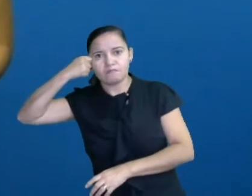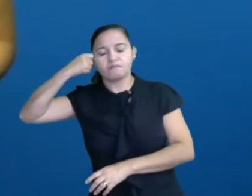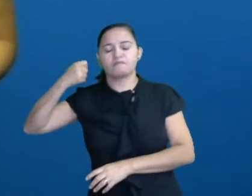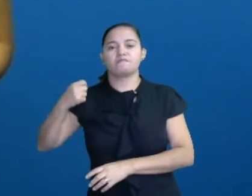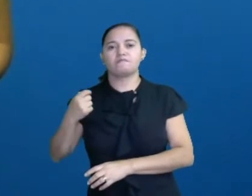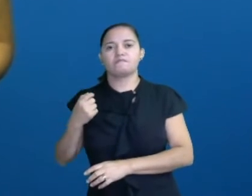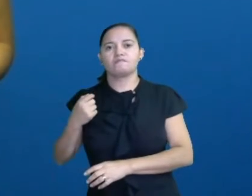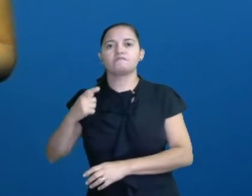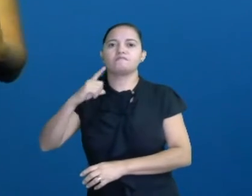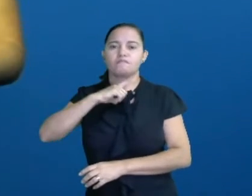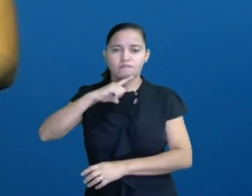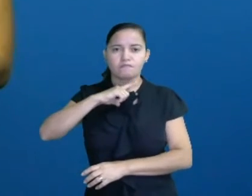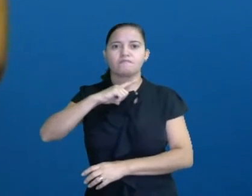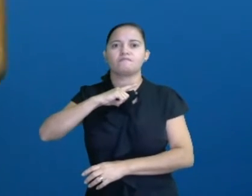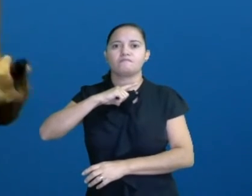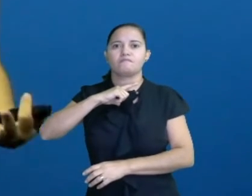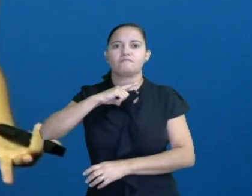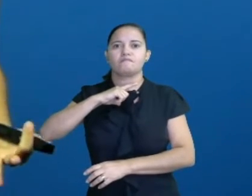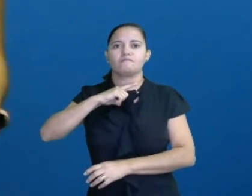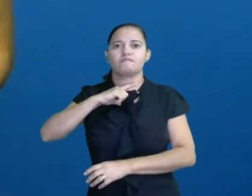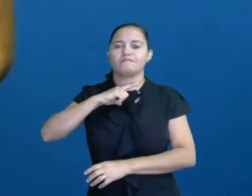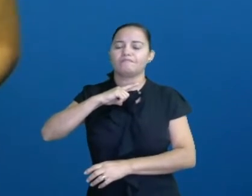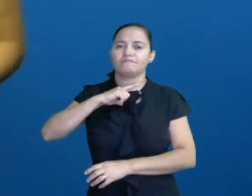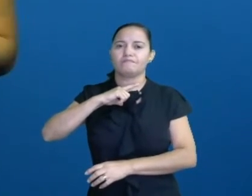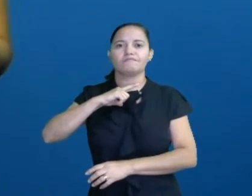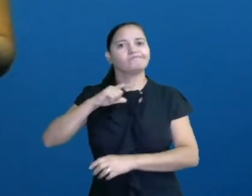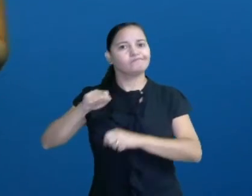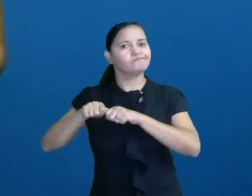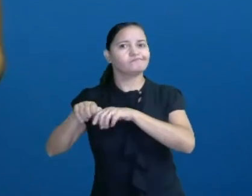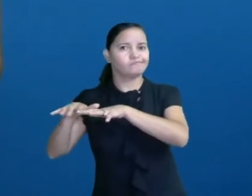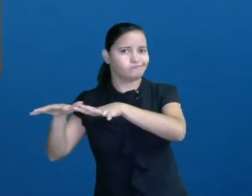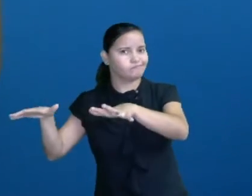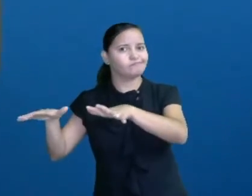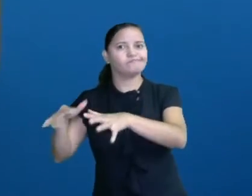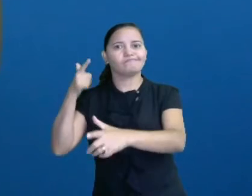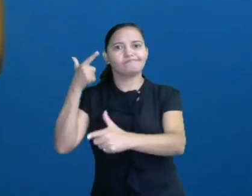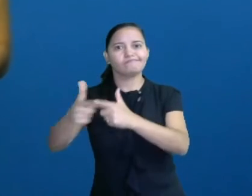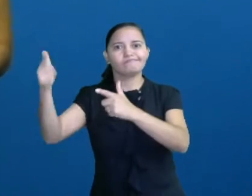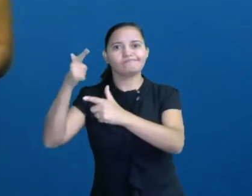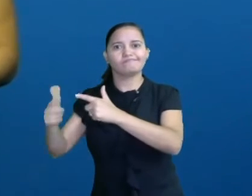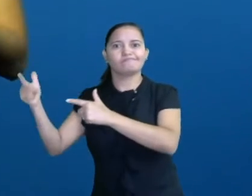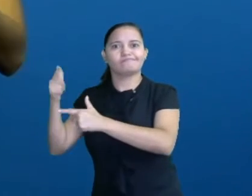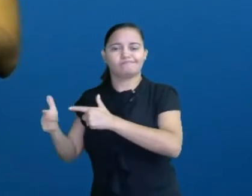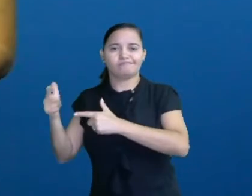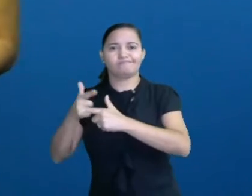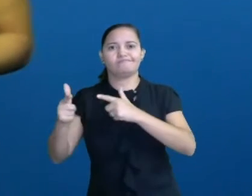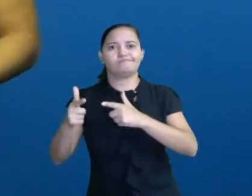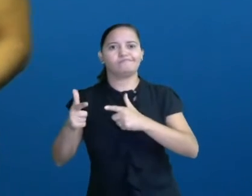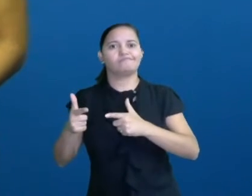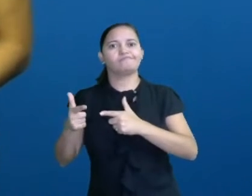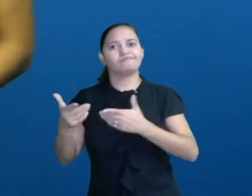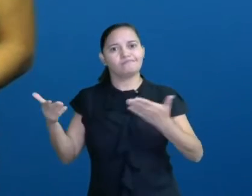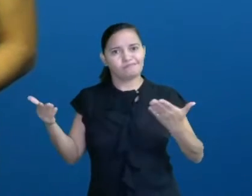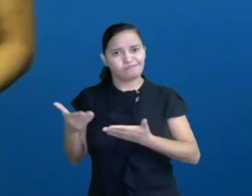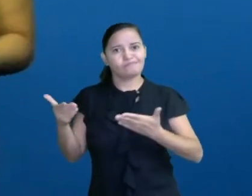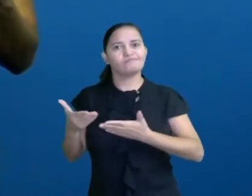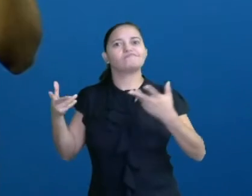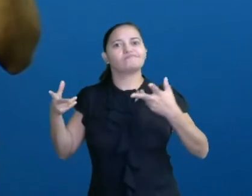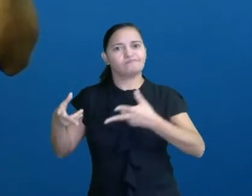seus agrupamentos. E a mobilidade social, que era quase nula nesse período, é como